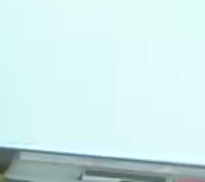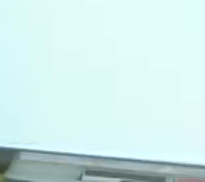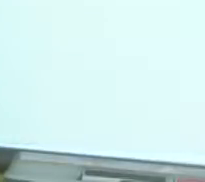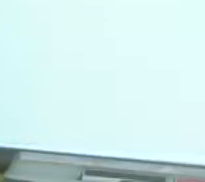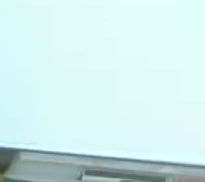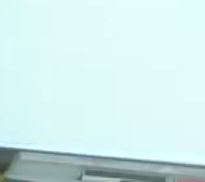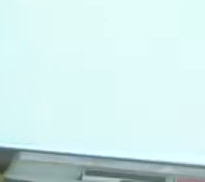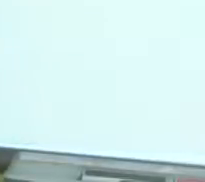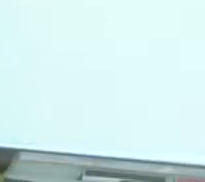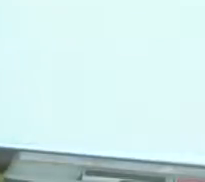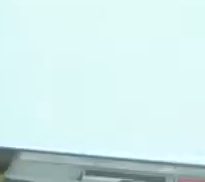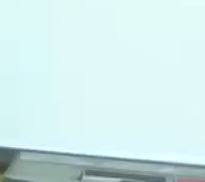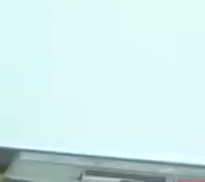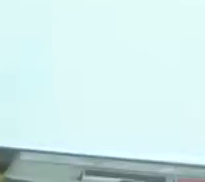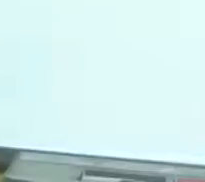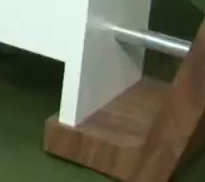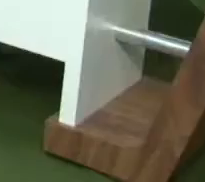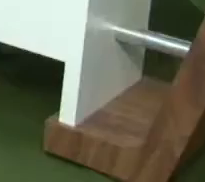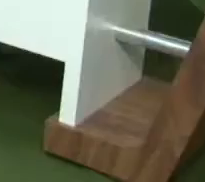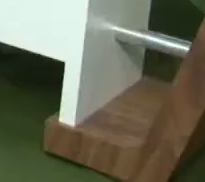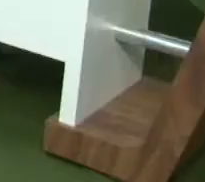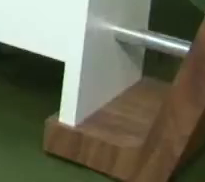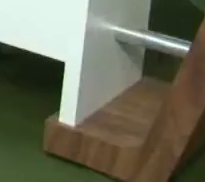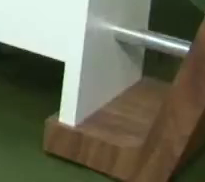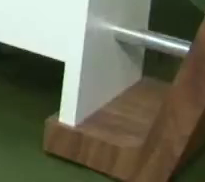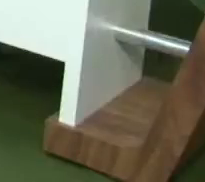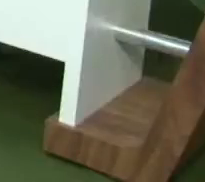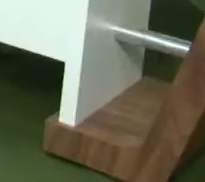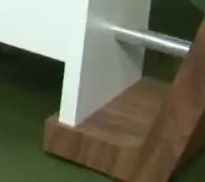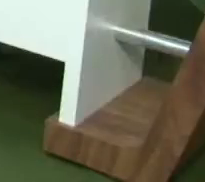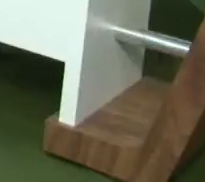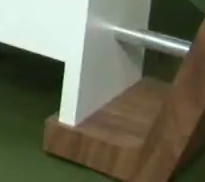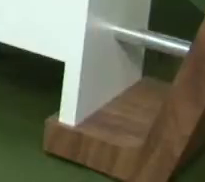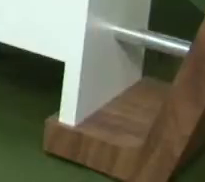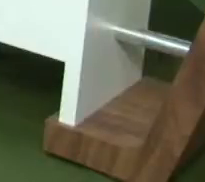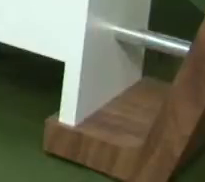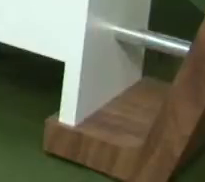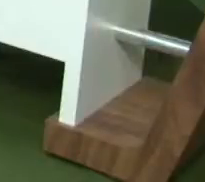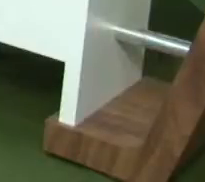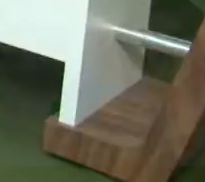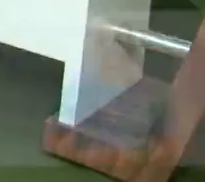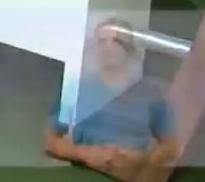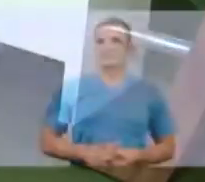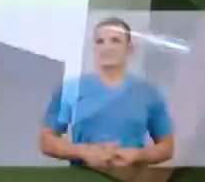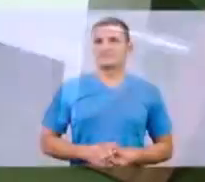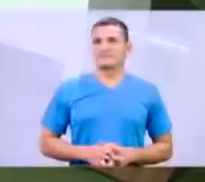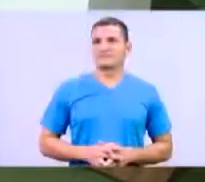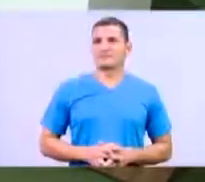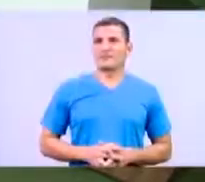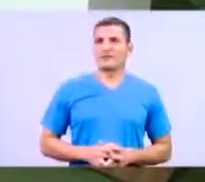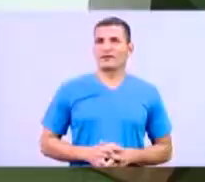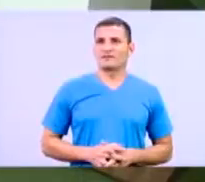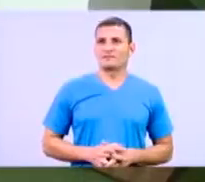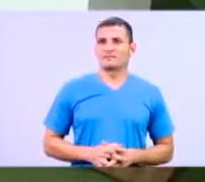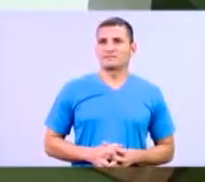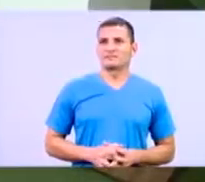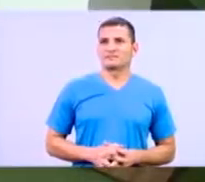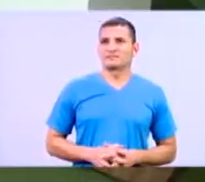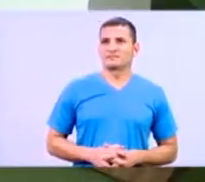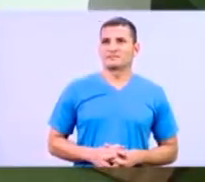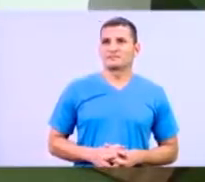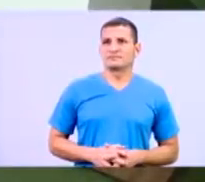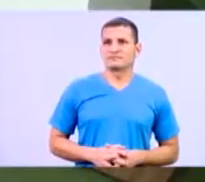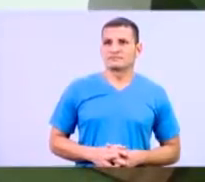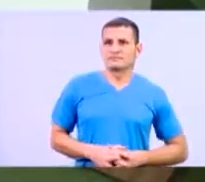pode influenciar. Professor, nós tivemos mais alguma participação ao longo da aula? Acho que foi isso, né? Foi isso. Legal. E aí, a